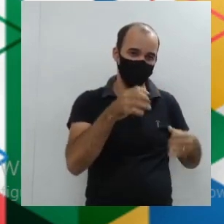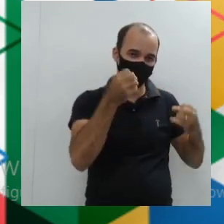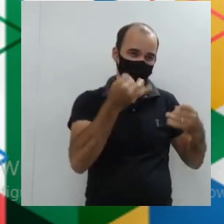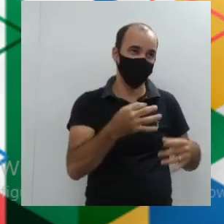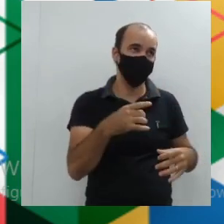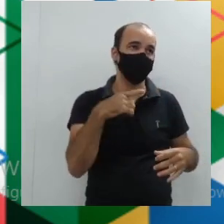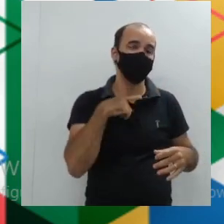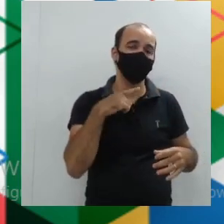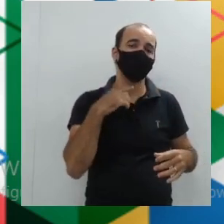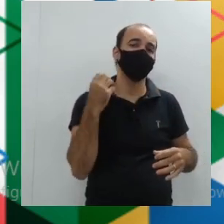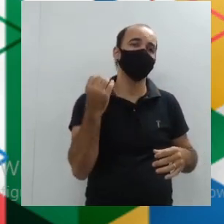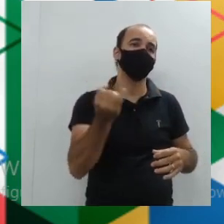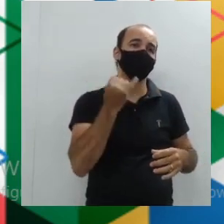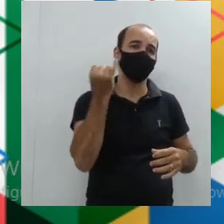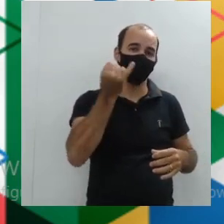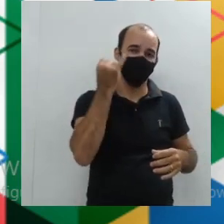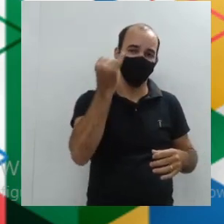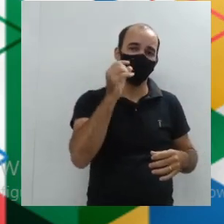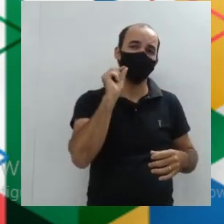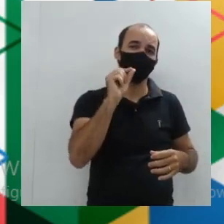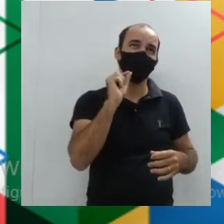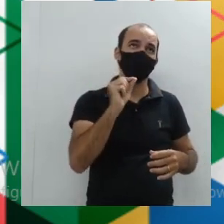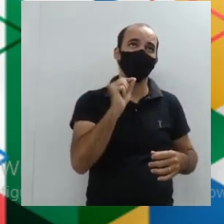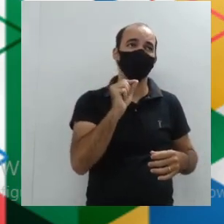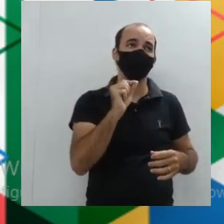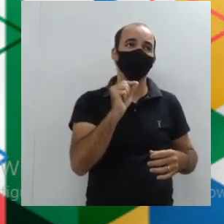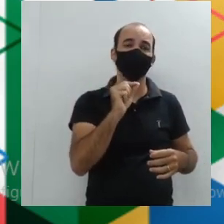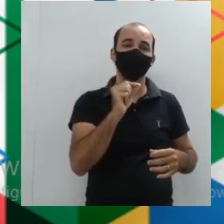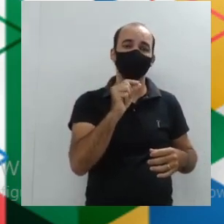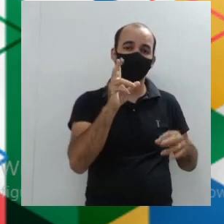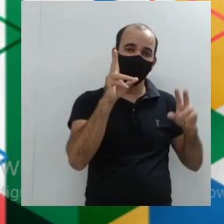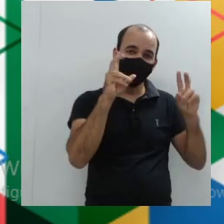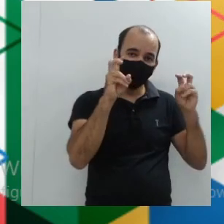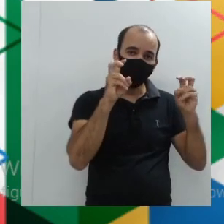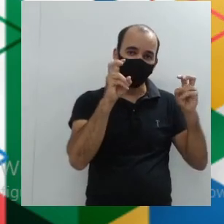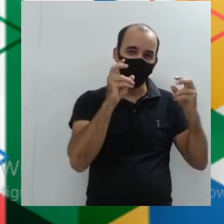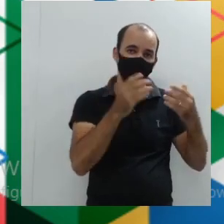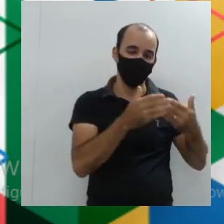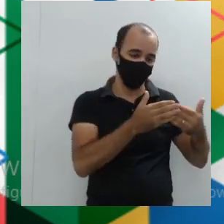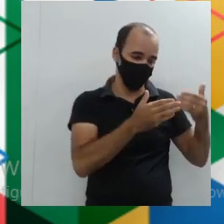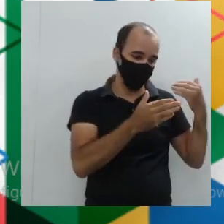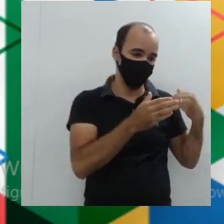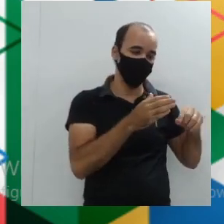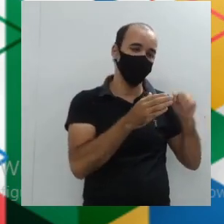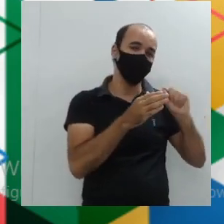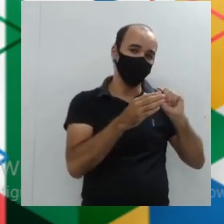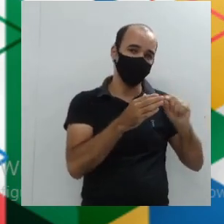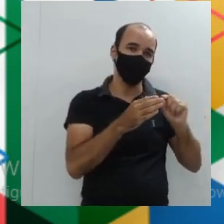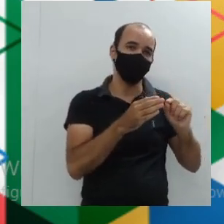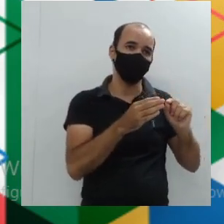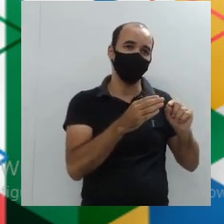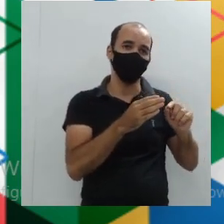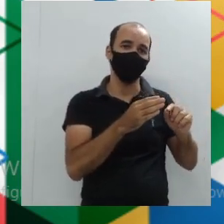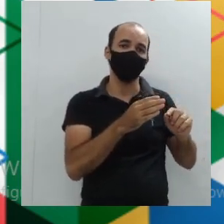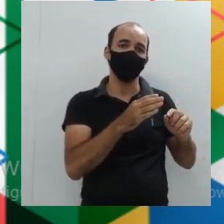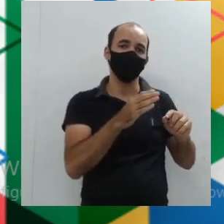assim importantíssima, ok? Uma questão importantíssima, que é em relação